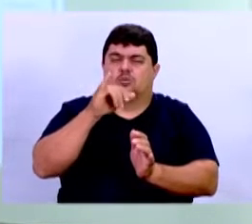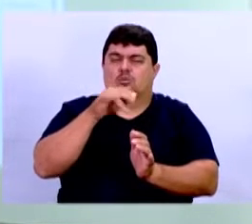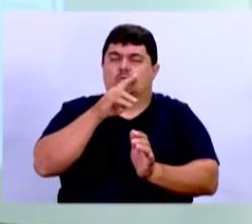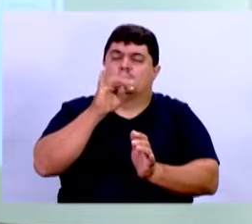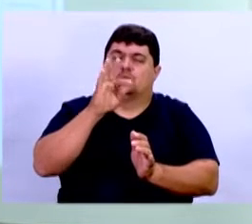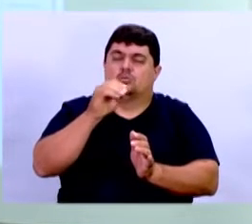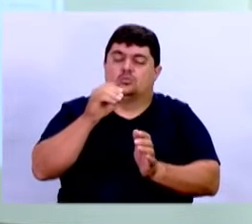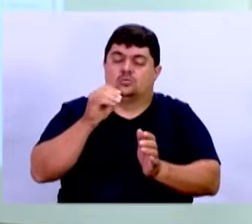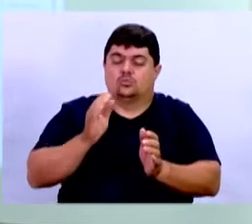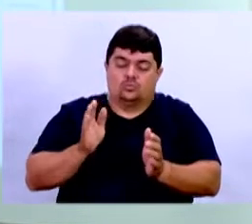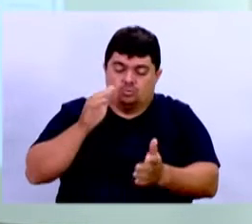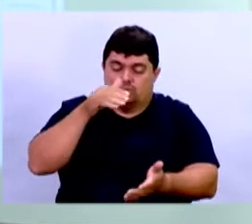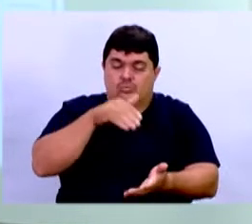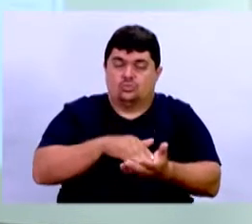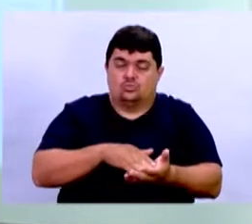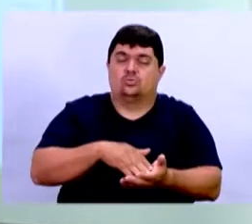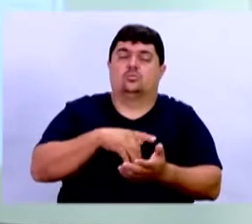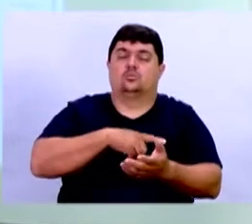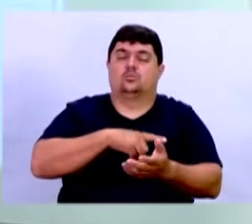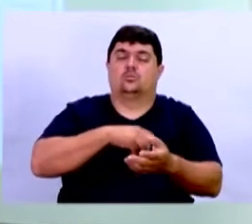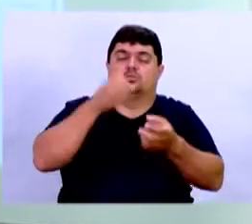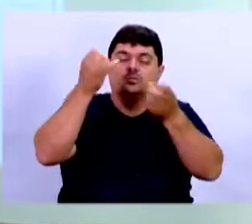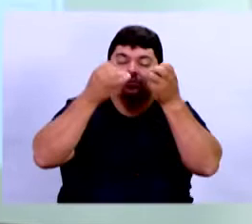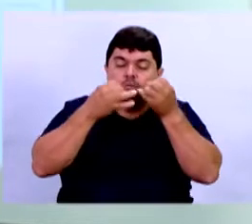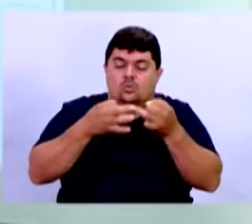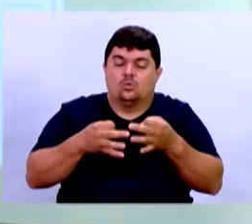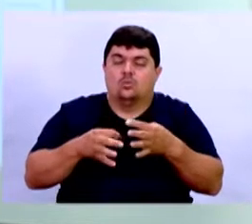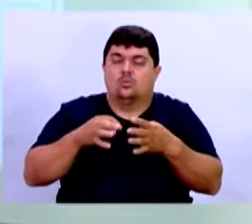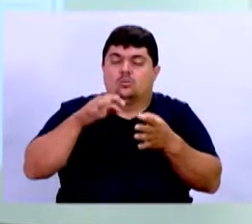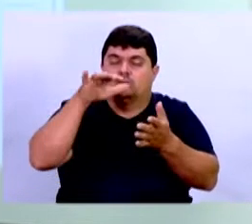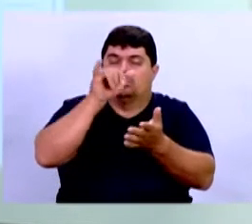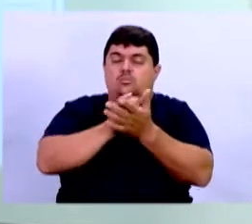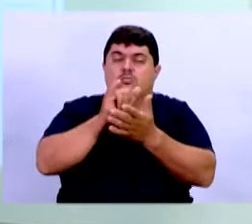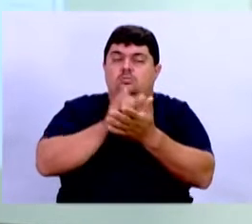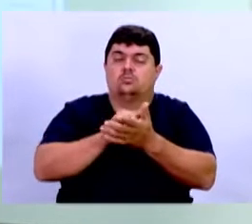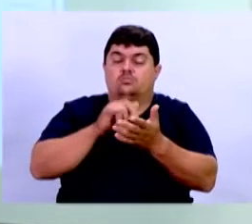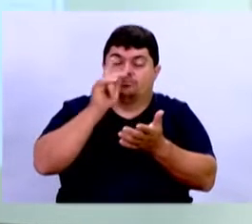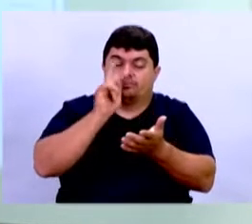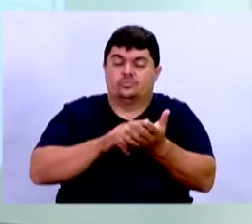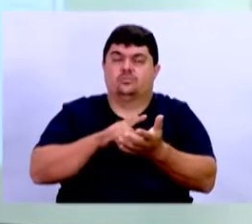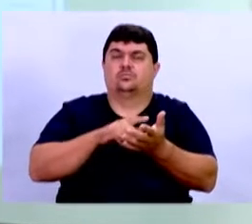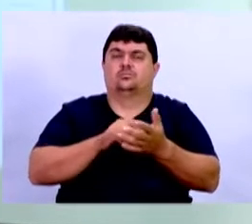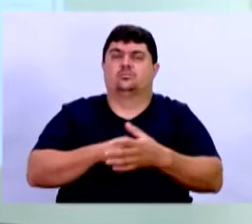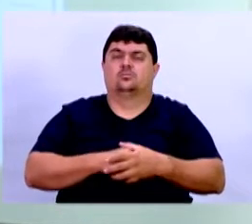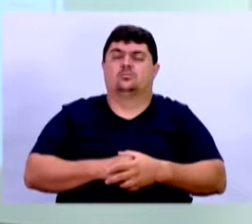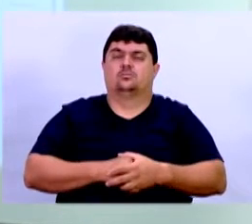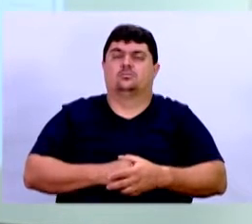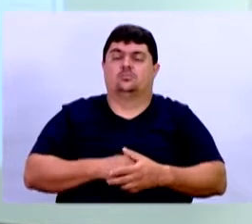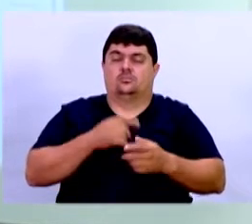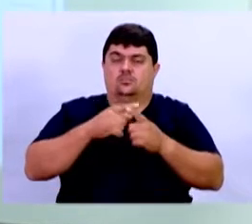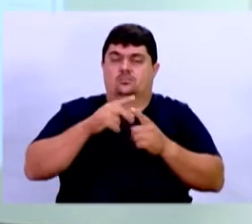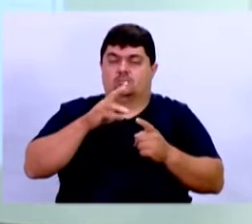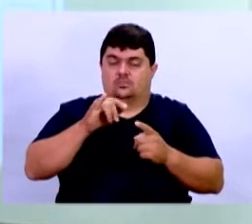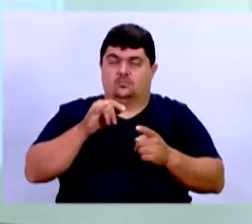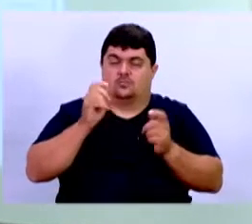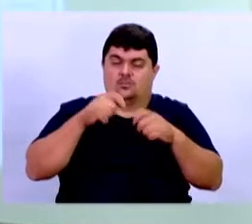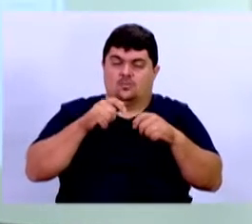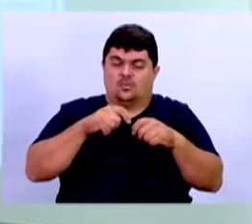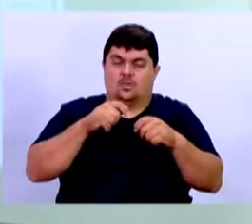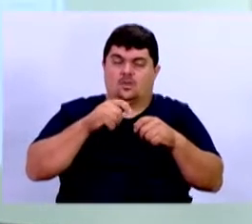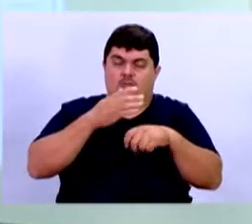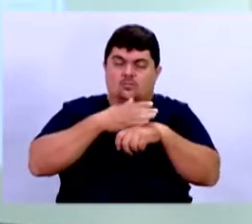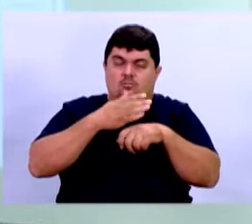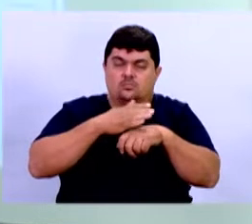tutorial e o passo a passo, os tópicos que você irá encontrar na apostila para poder colocar em prática todo